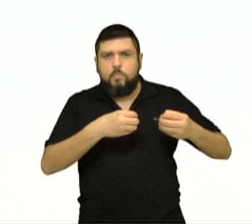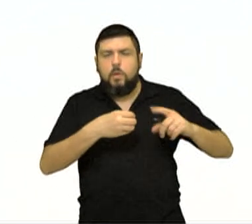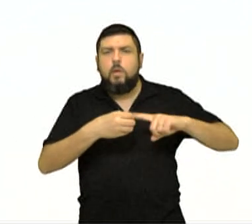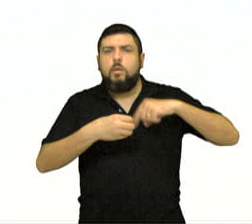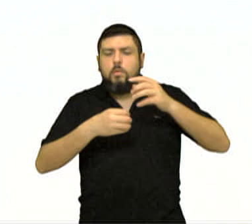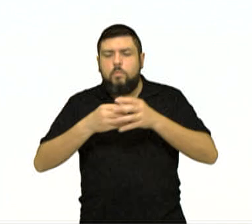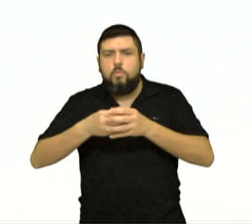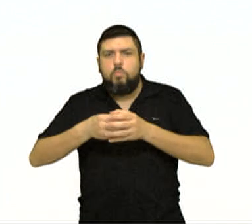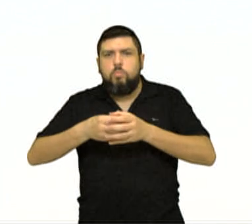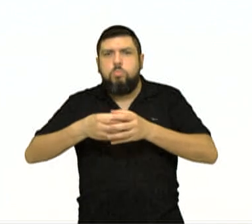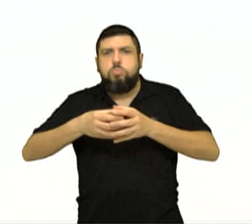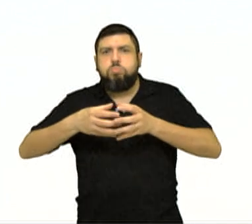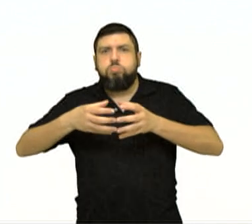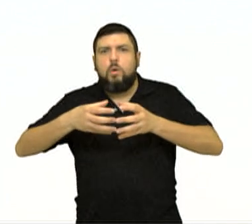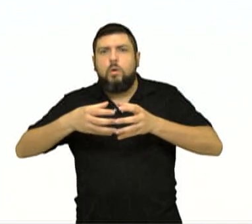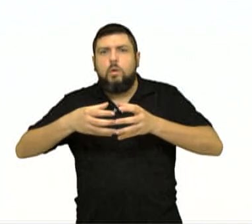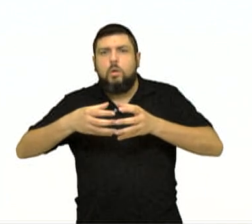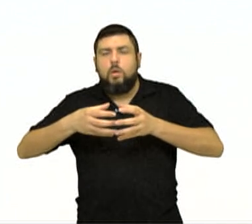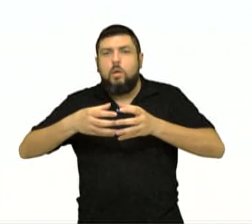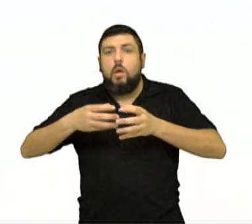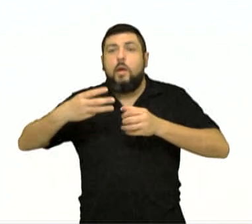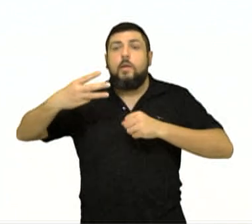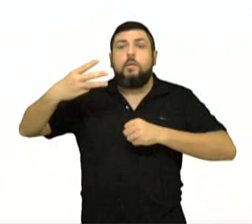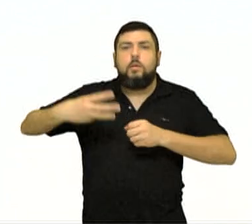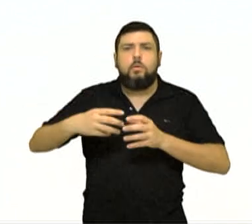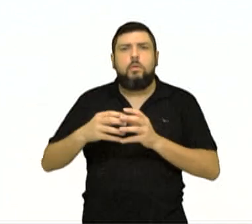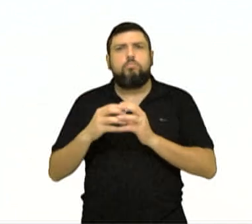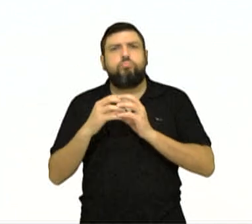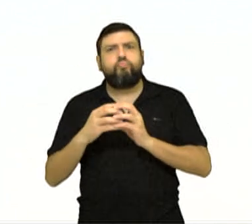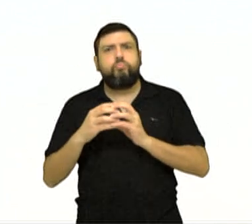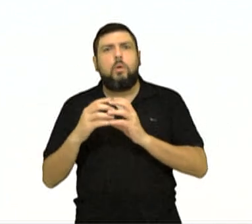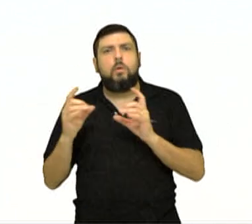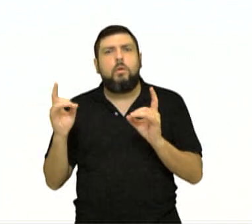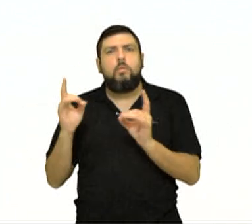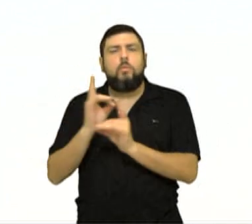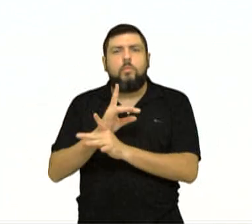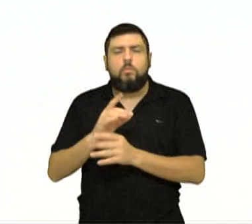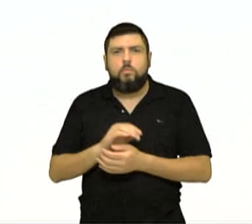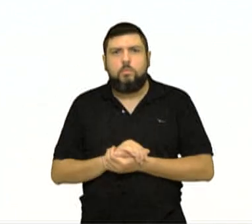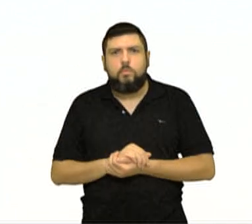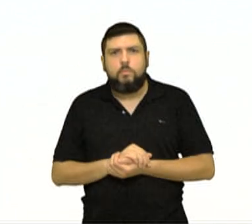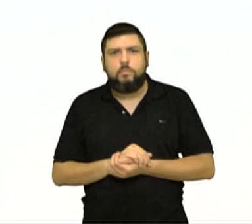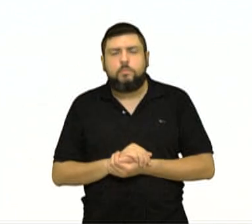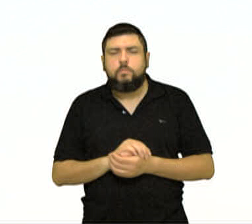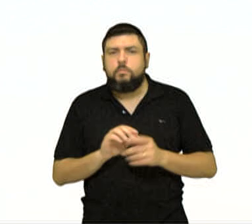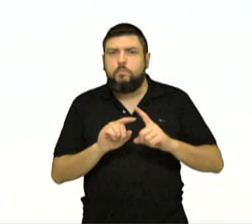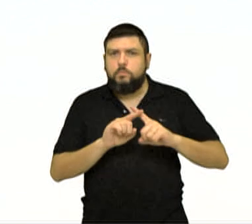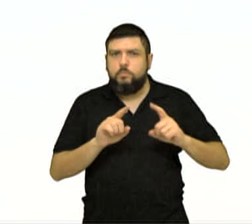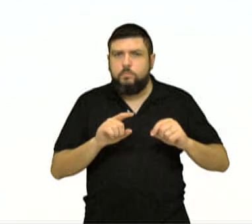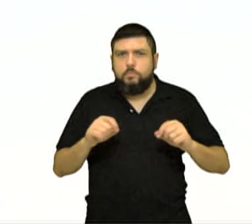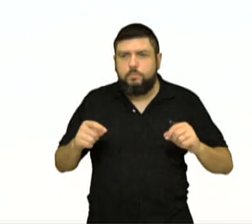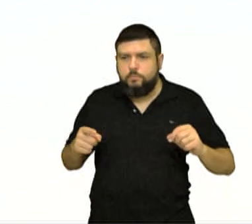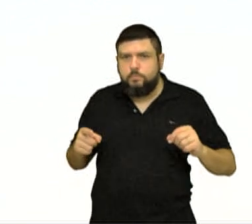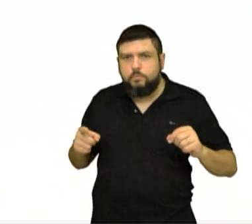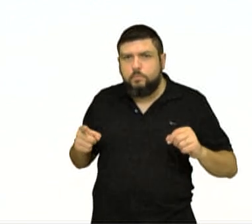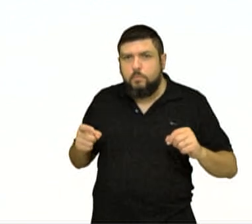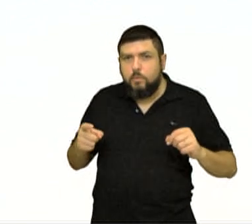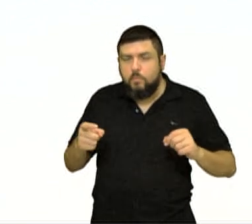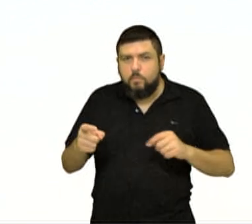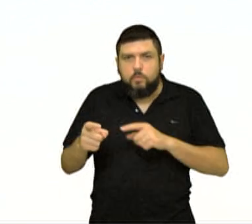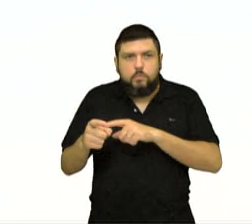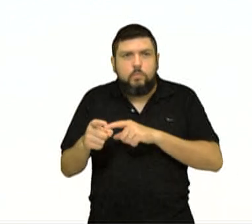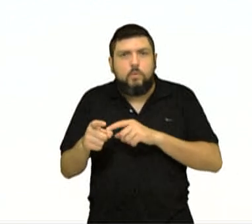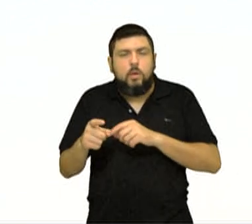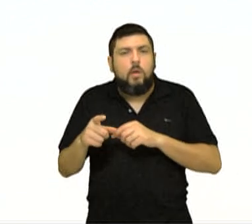crescimento e terceiro, a maturação, ou seja, quando ele amadurece, enfim, né? Só que na espermatogênese nós temos ainda